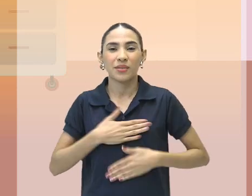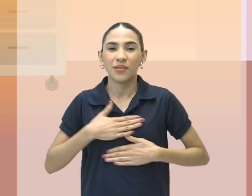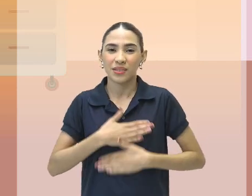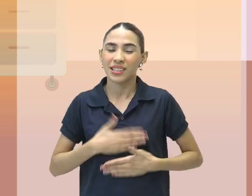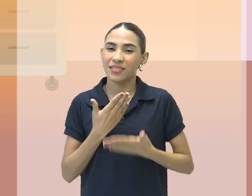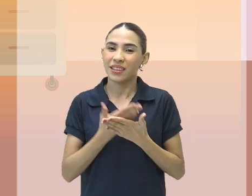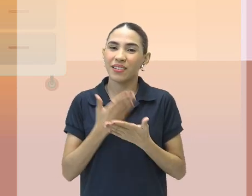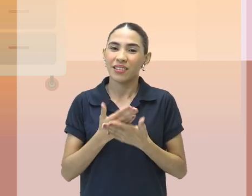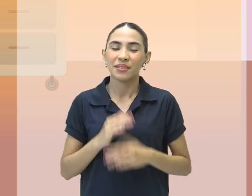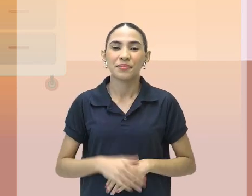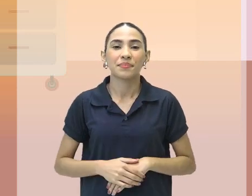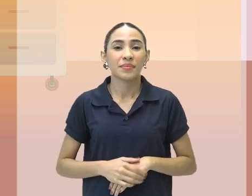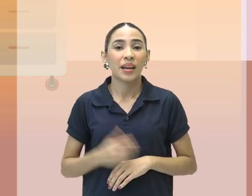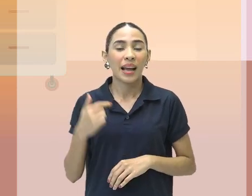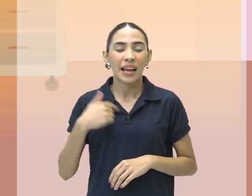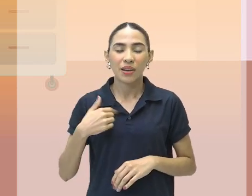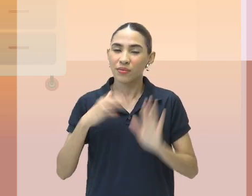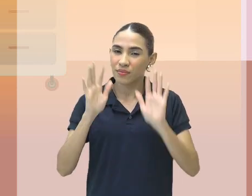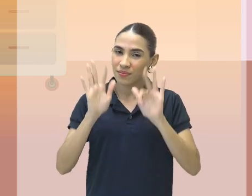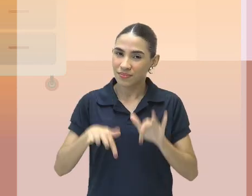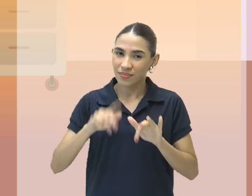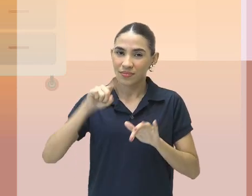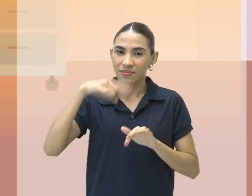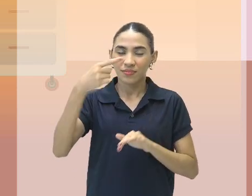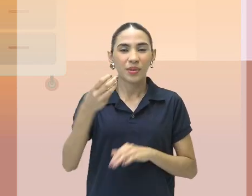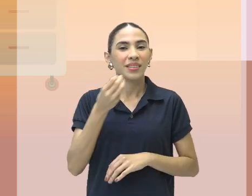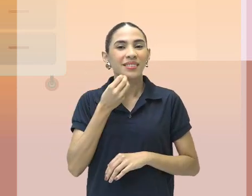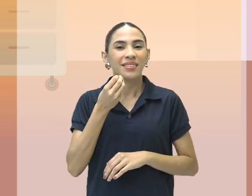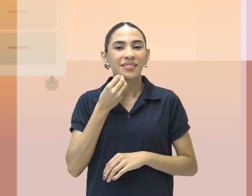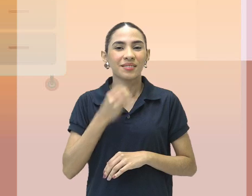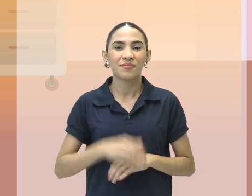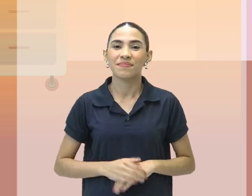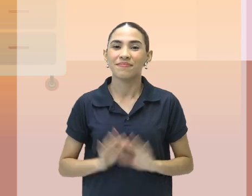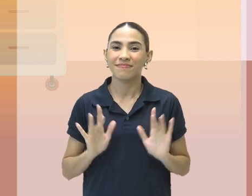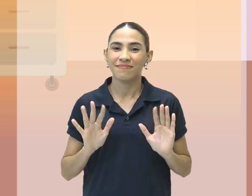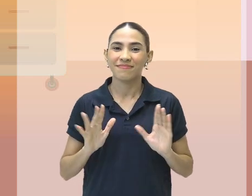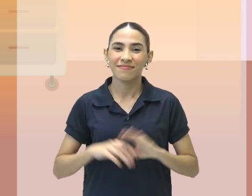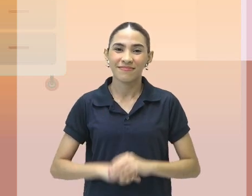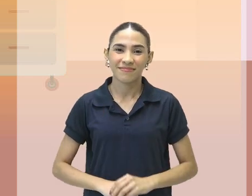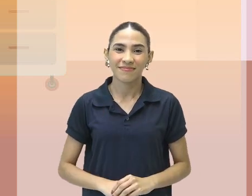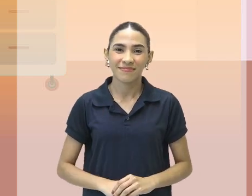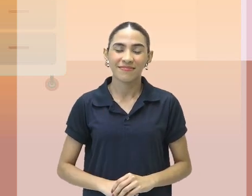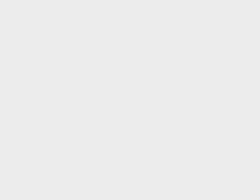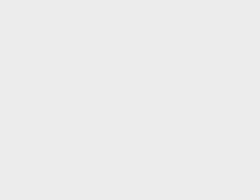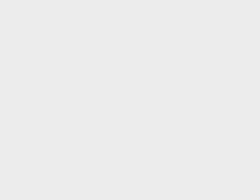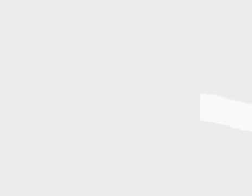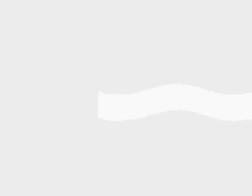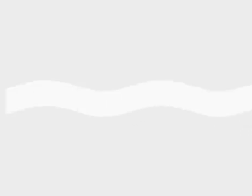da nossa aula. Eu vou ficando por aqui e a gente volta numa próxima oportunidade. Até lá. Tchau, tchau.